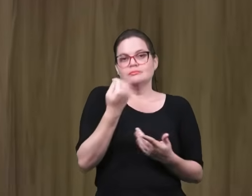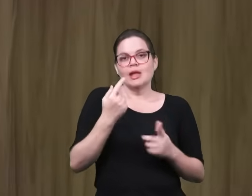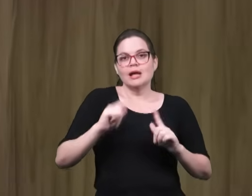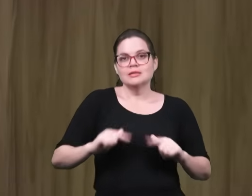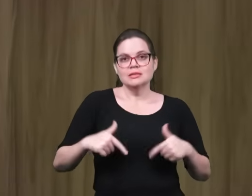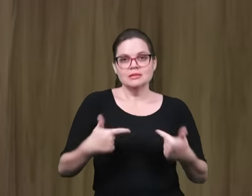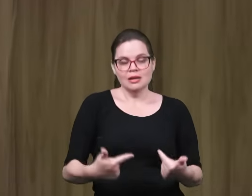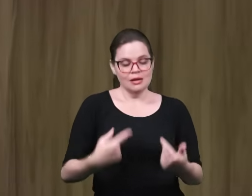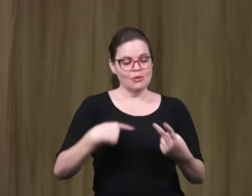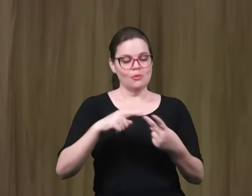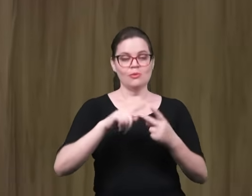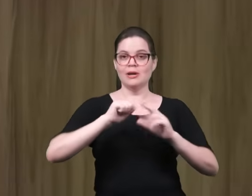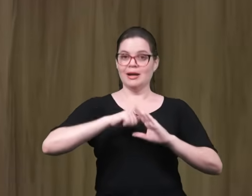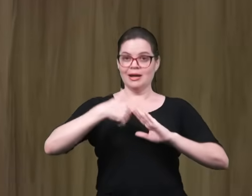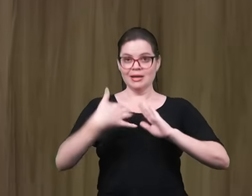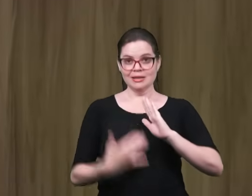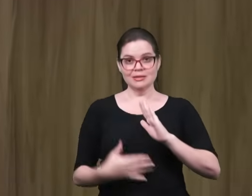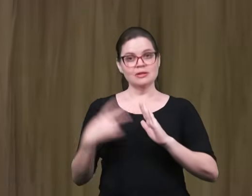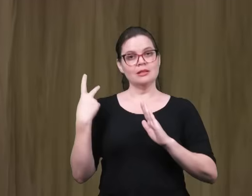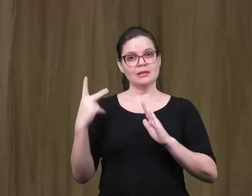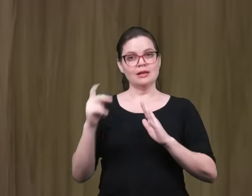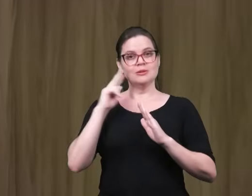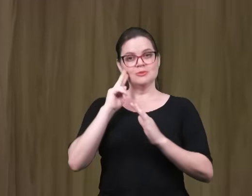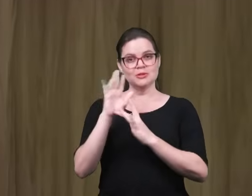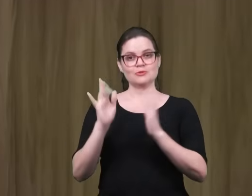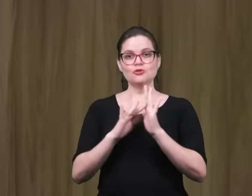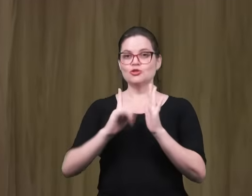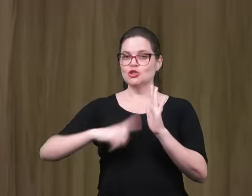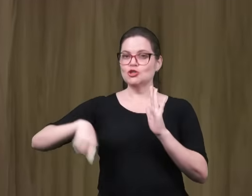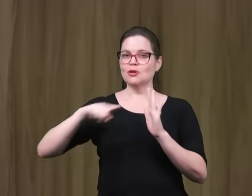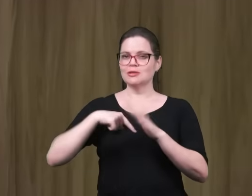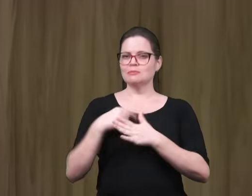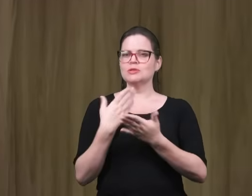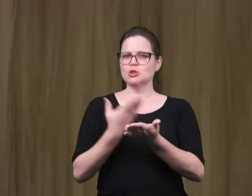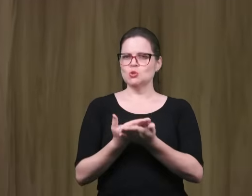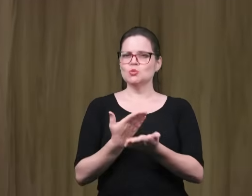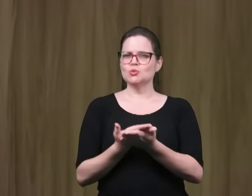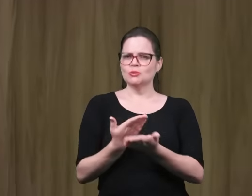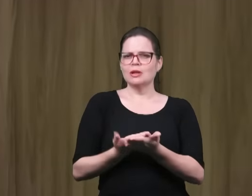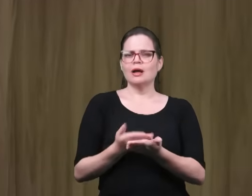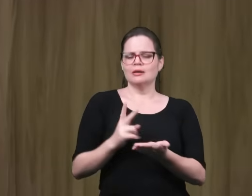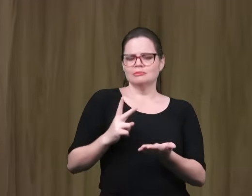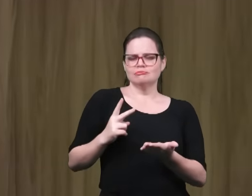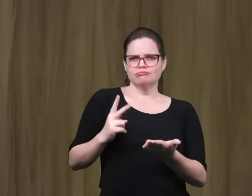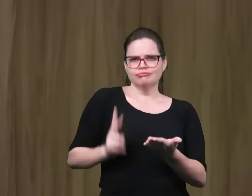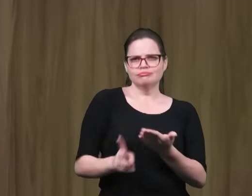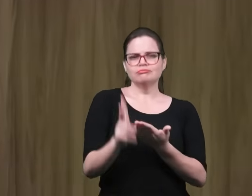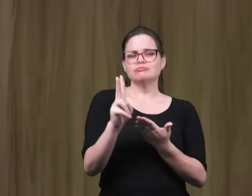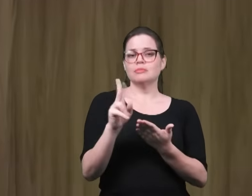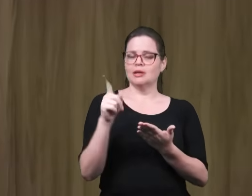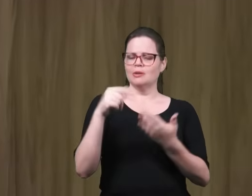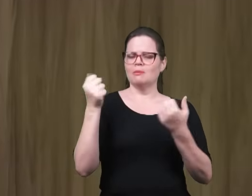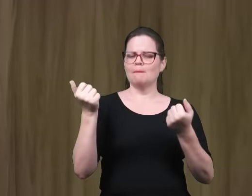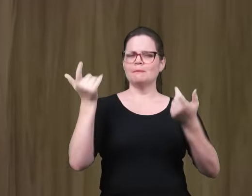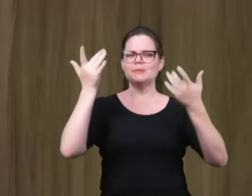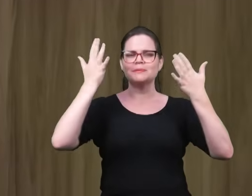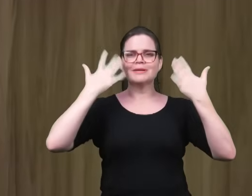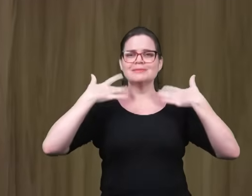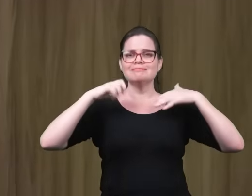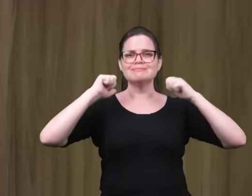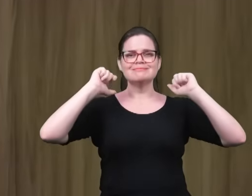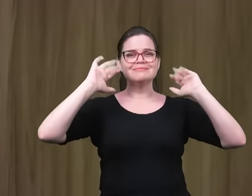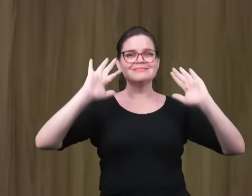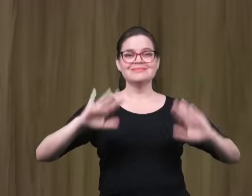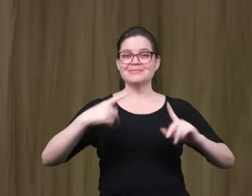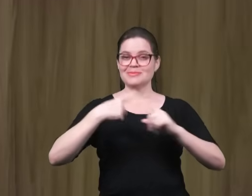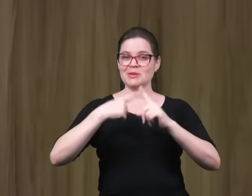Jesus ali, que a gente vem descobrindo nessa sequência, elas são para nós uma bênção, porque são características